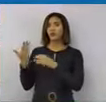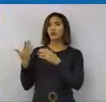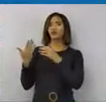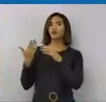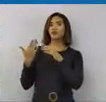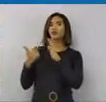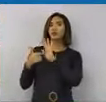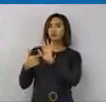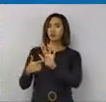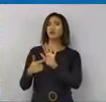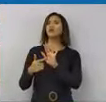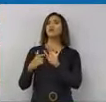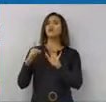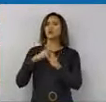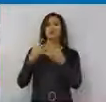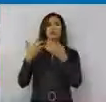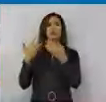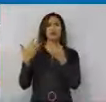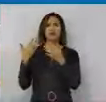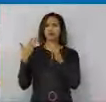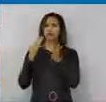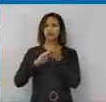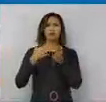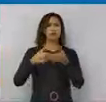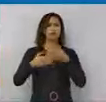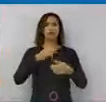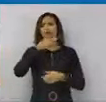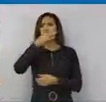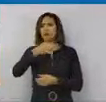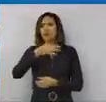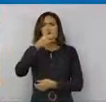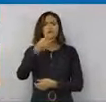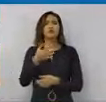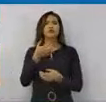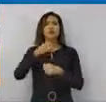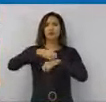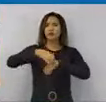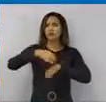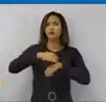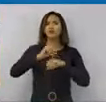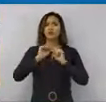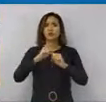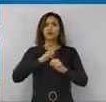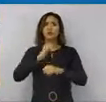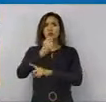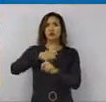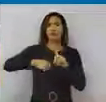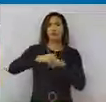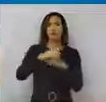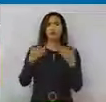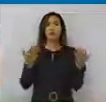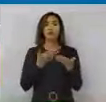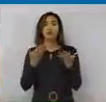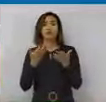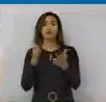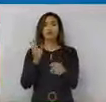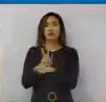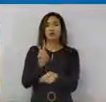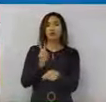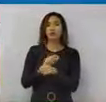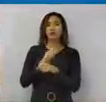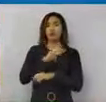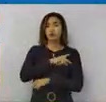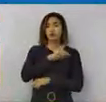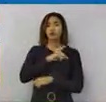receber quaisquer reclamações, sugestões que possam vir da sociedade, tanto agora na fase de consulta pública,